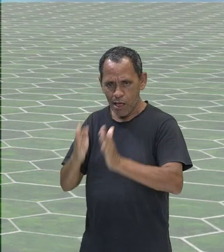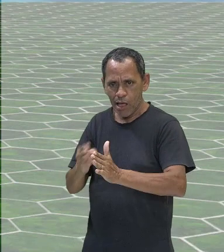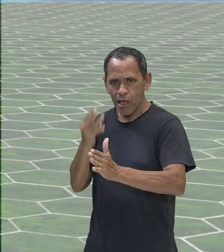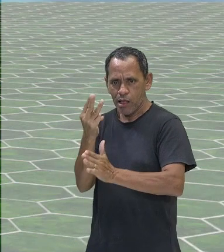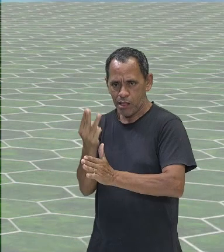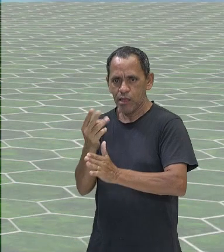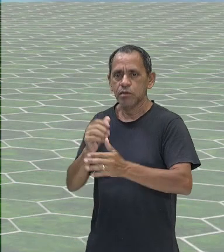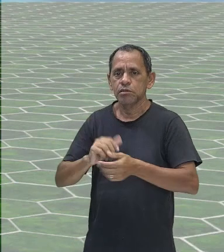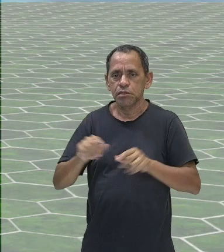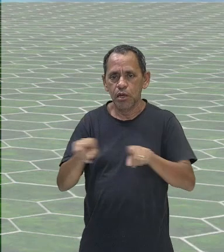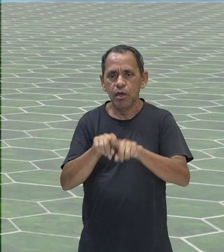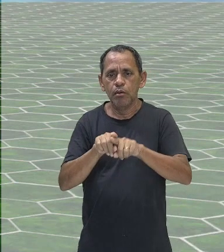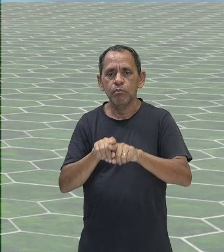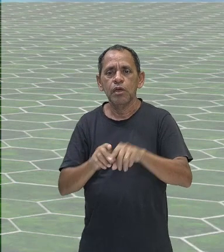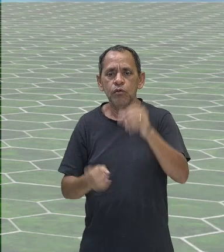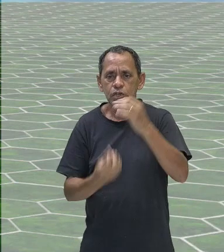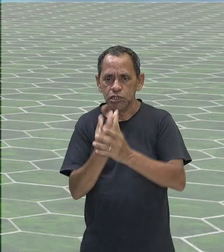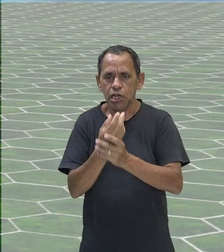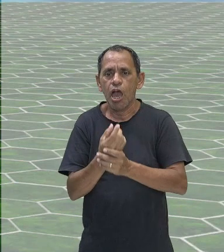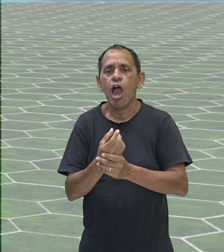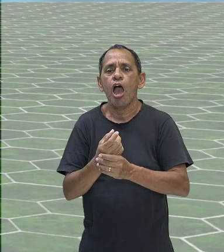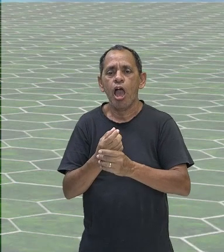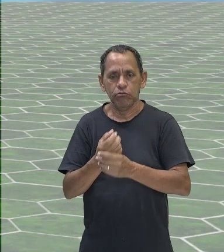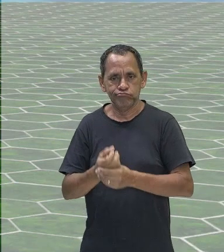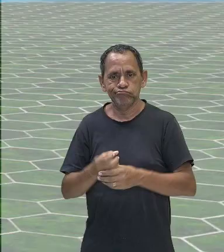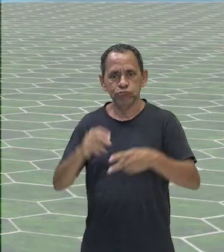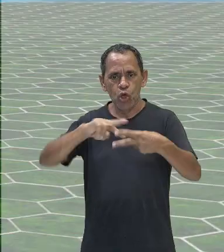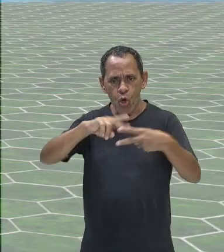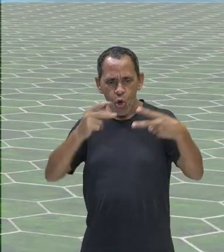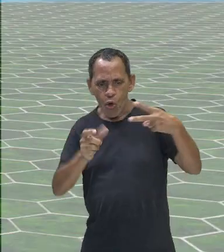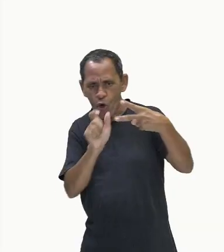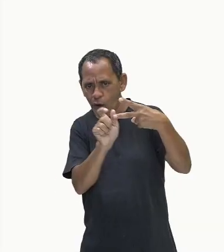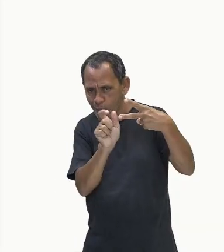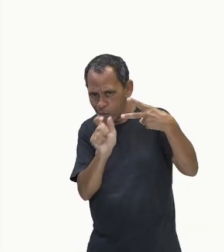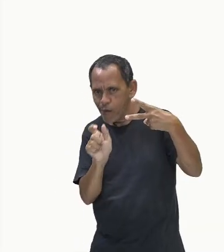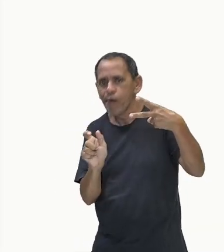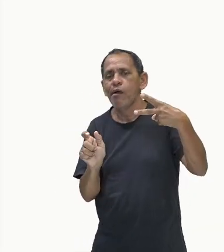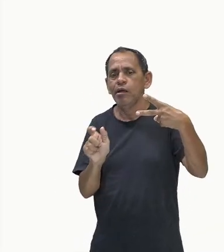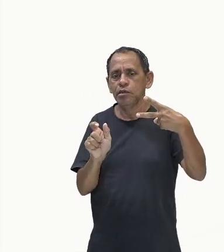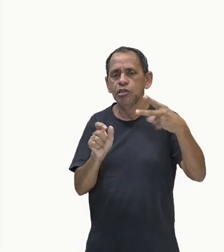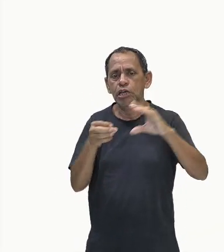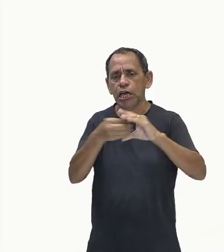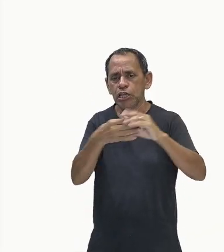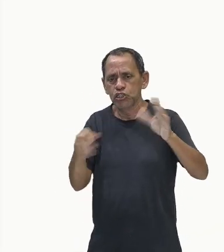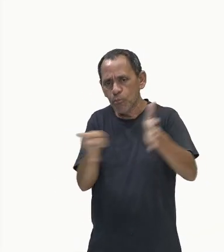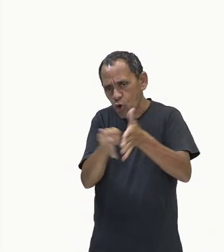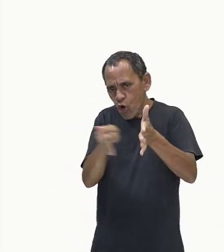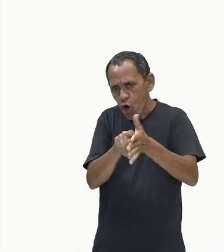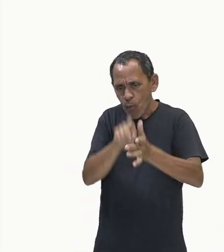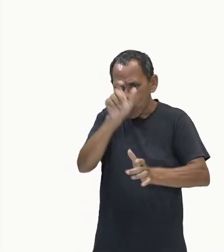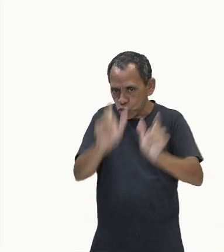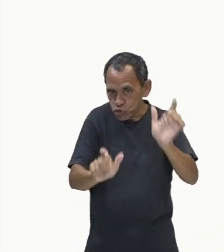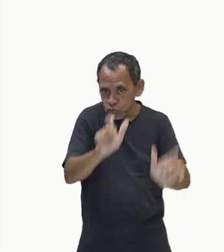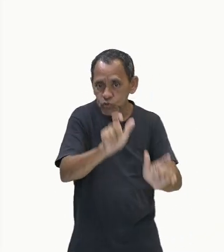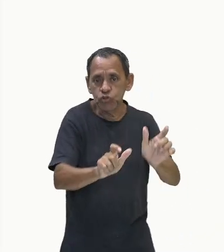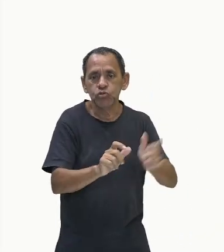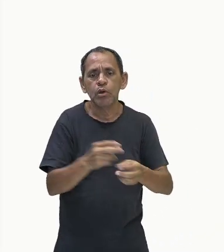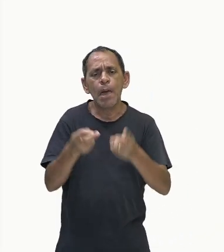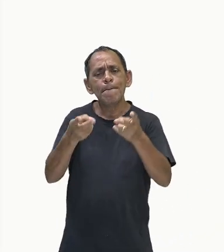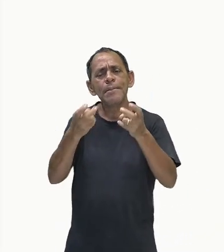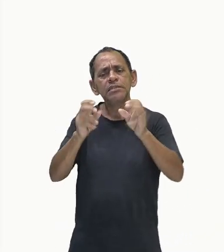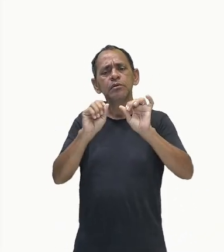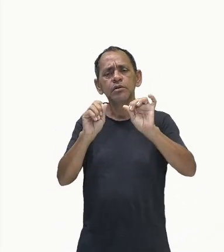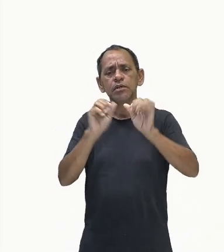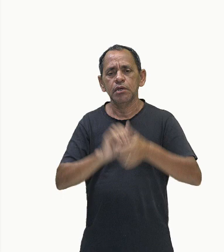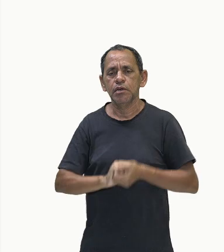gene. Então, esses genes possuem as características do indivíduo. Vejam aí que no nucleotídeo, né,